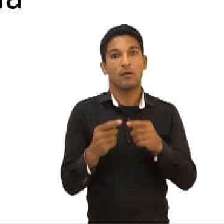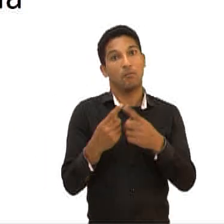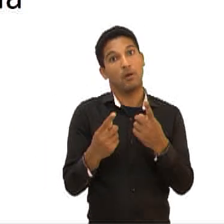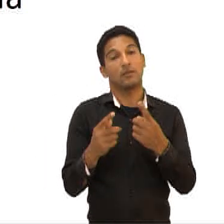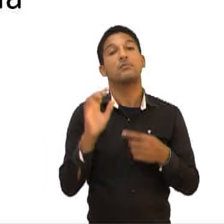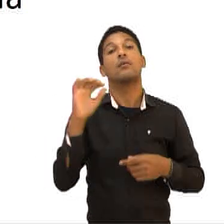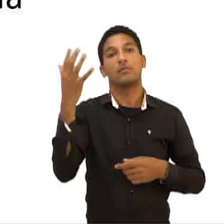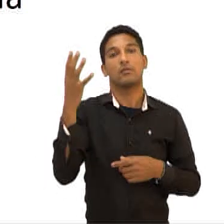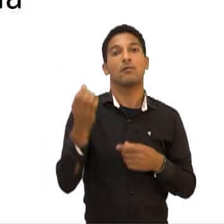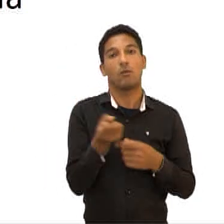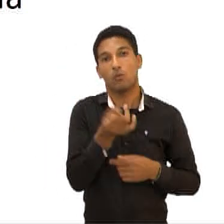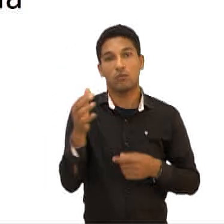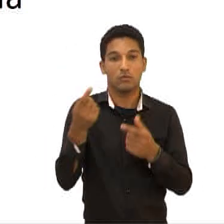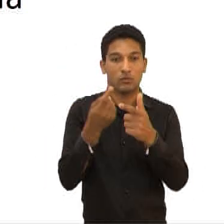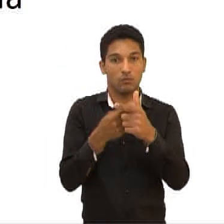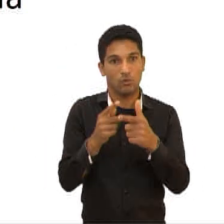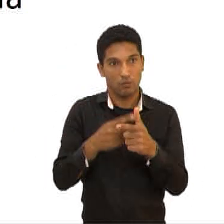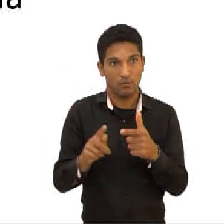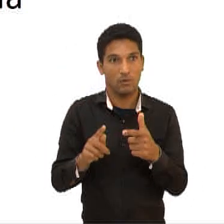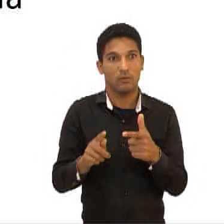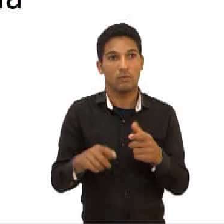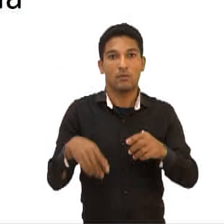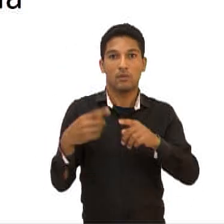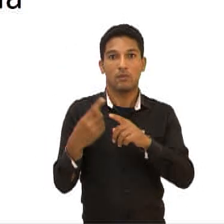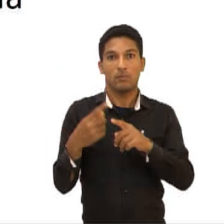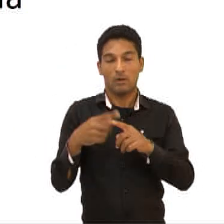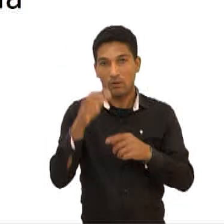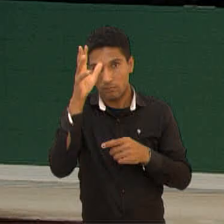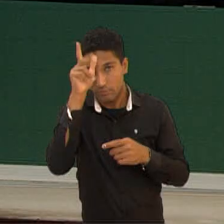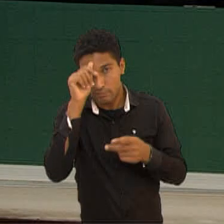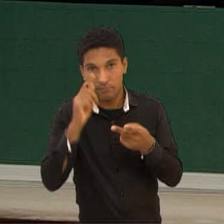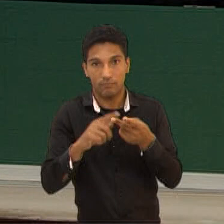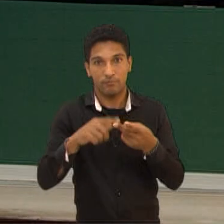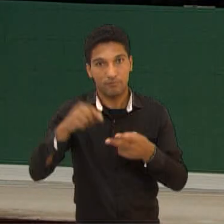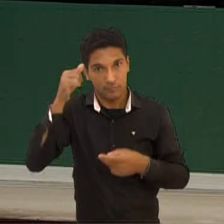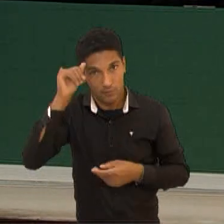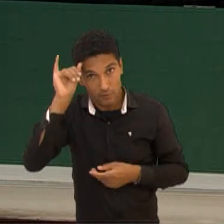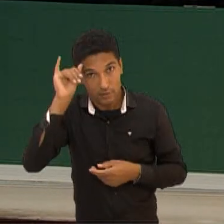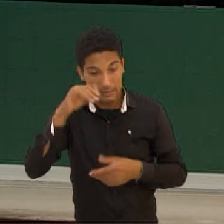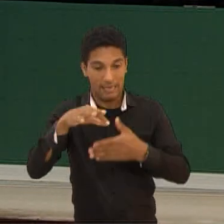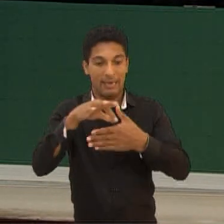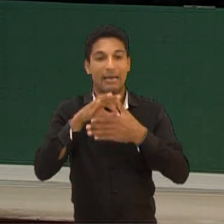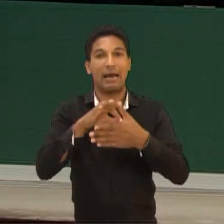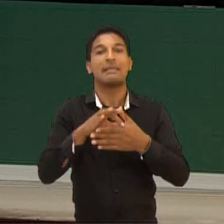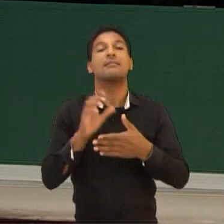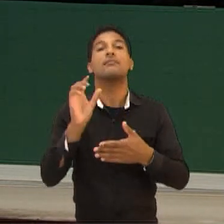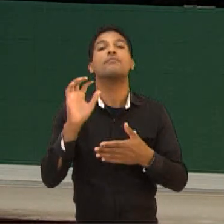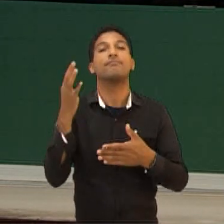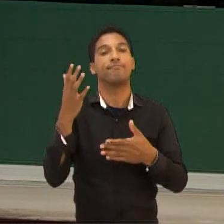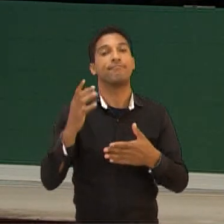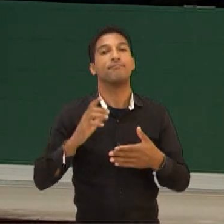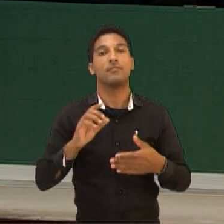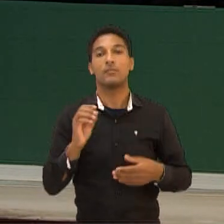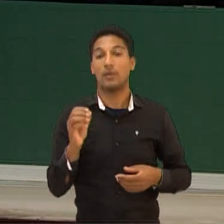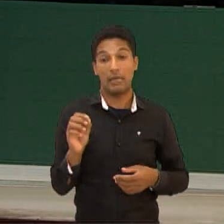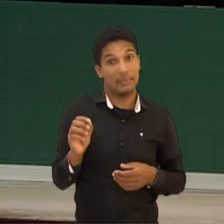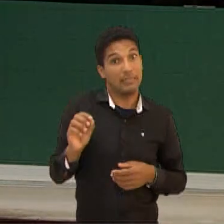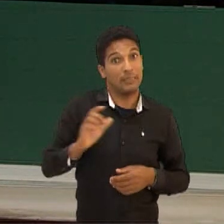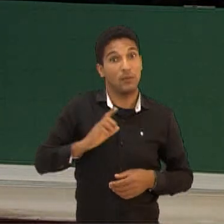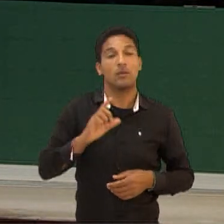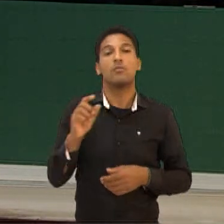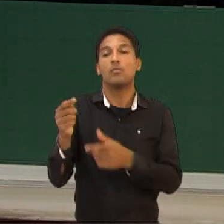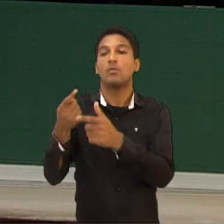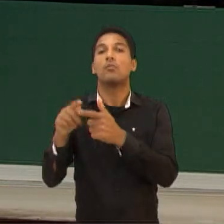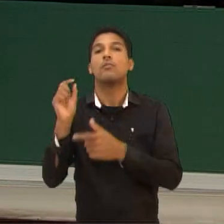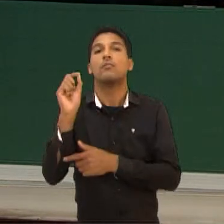bovina, suína ou das aves, né? O problema da ração que é consumida. Para vocês terem uma